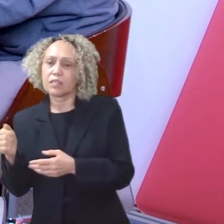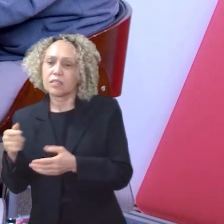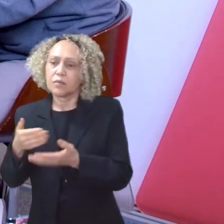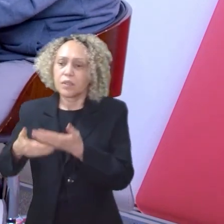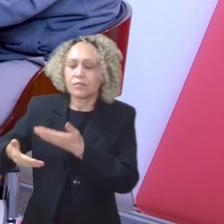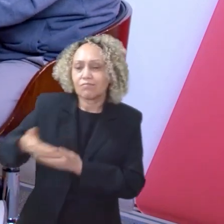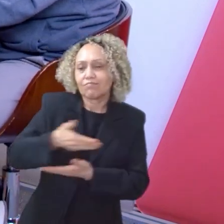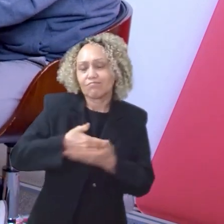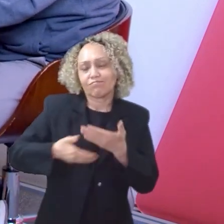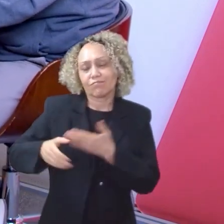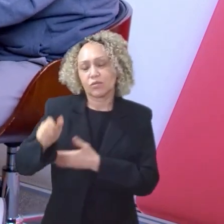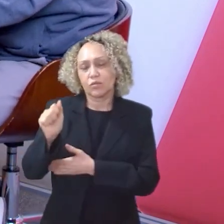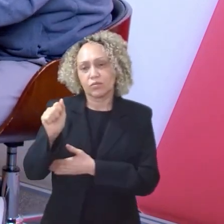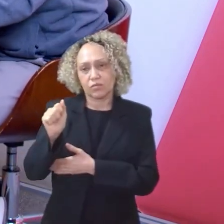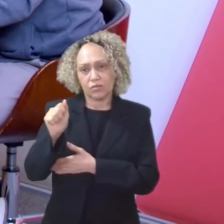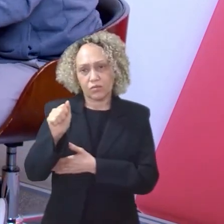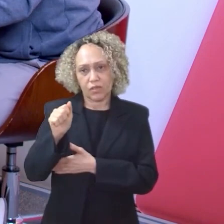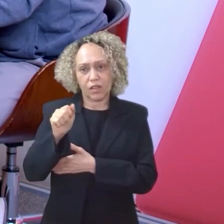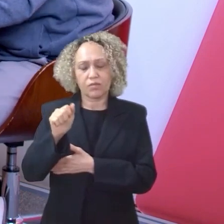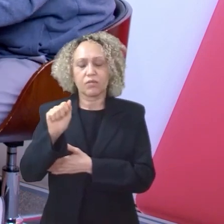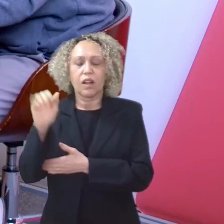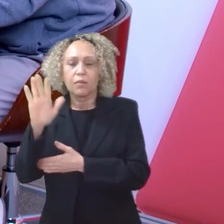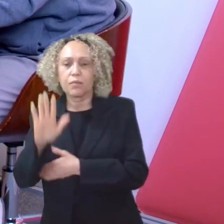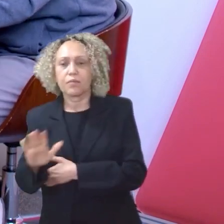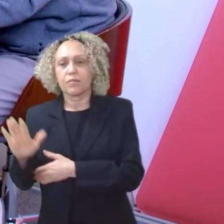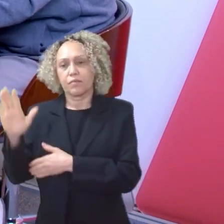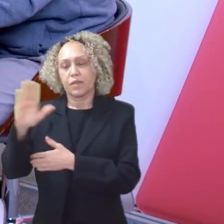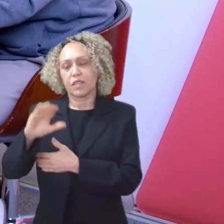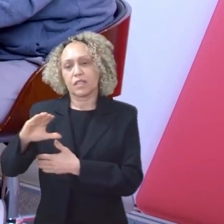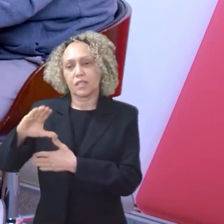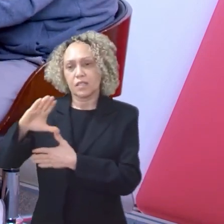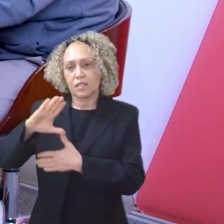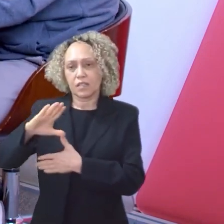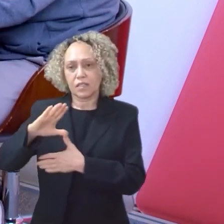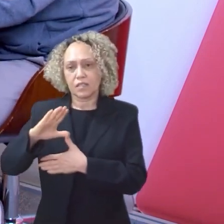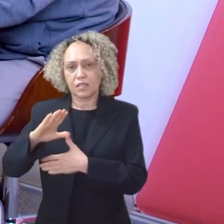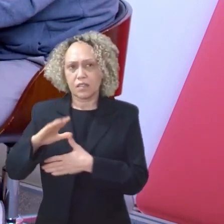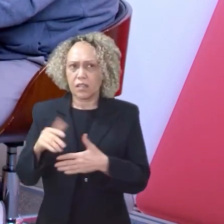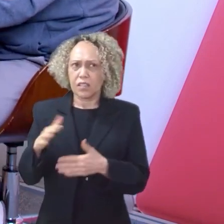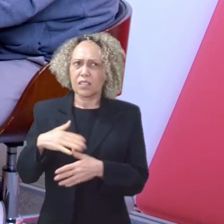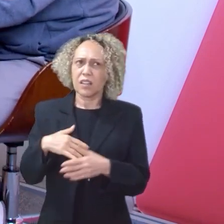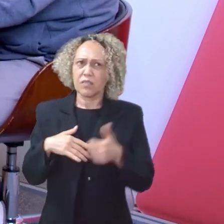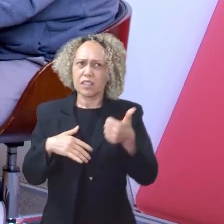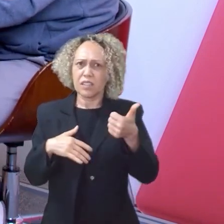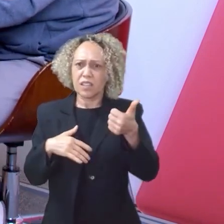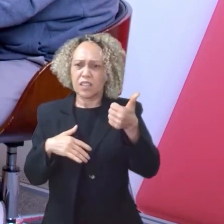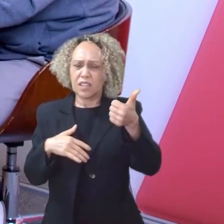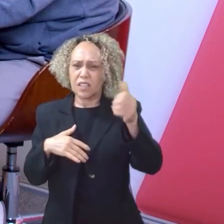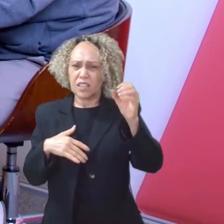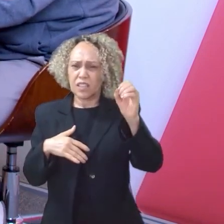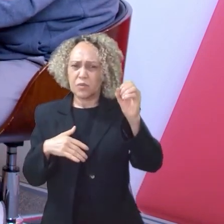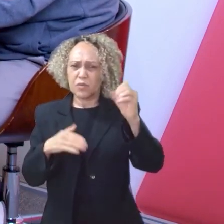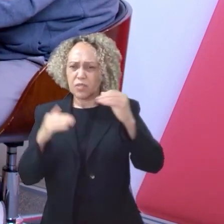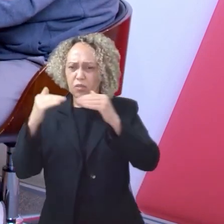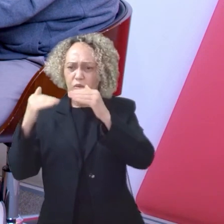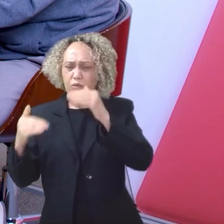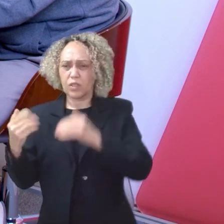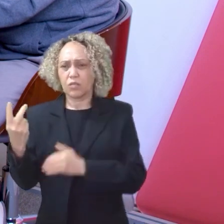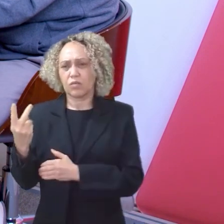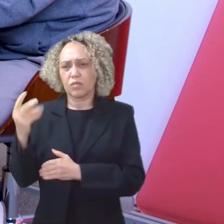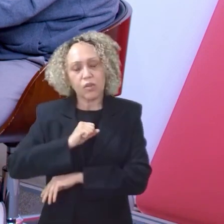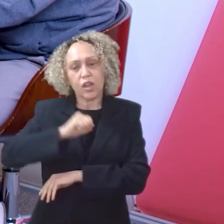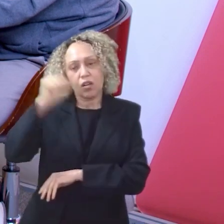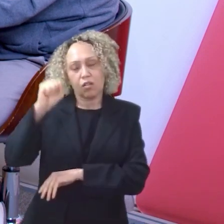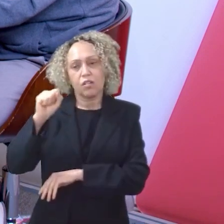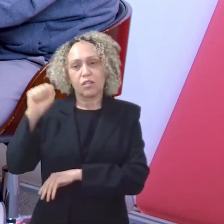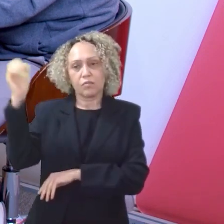os afro-americanos. Quer dizer, perdeu praticamente ela a identidade. encolheu de 100% para 2%. Então nós estamos